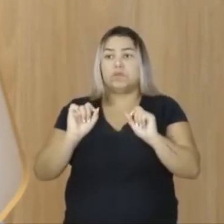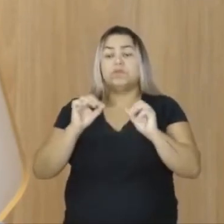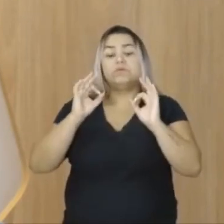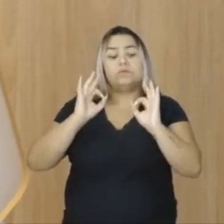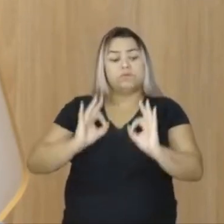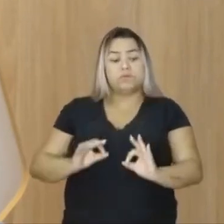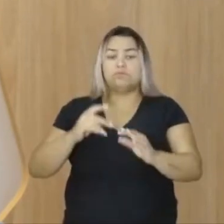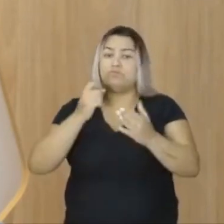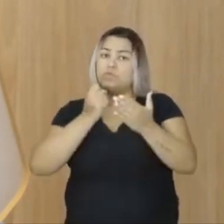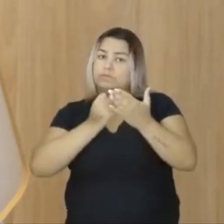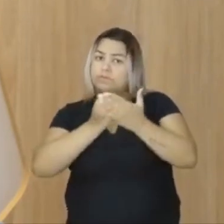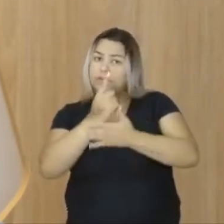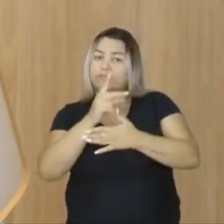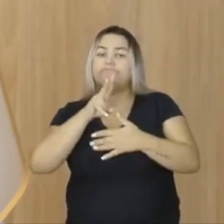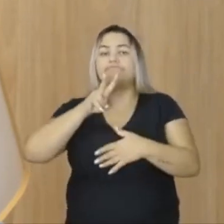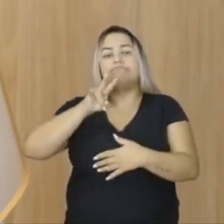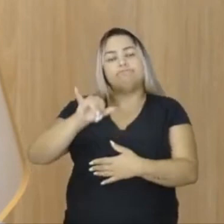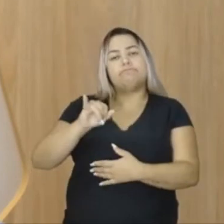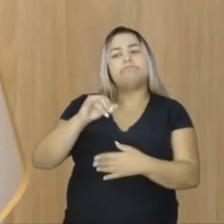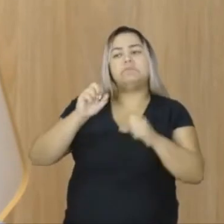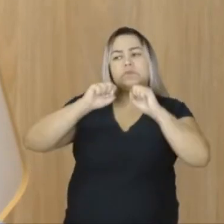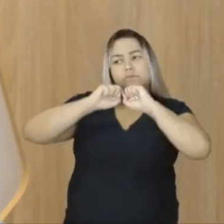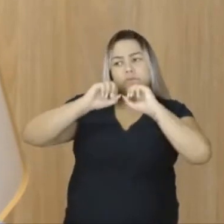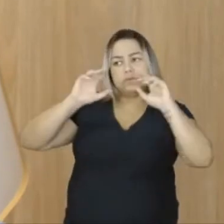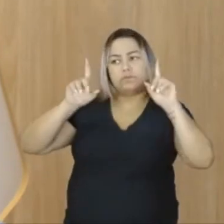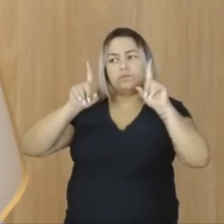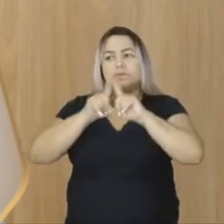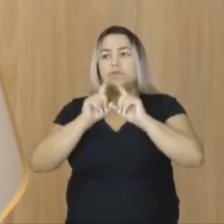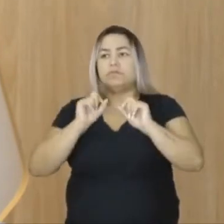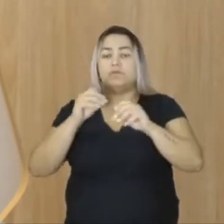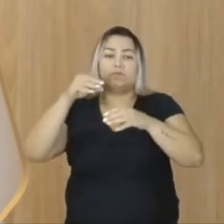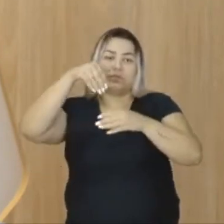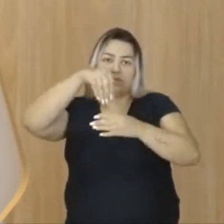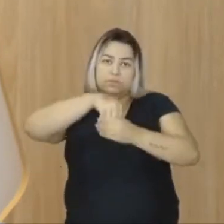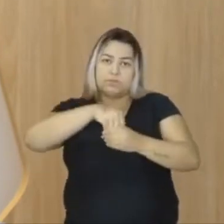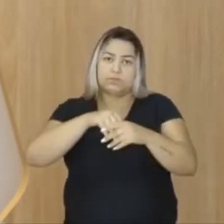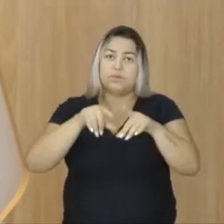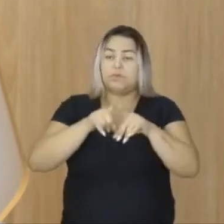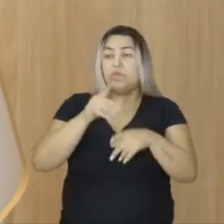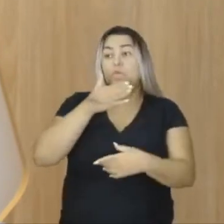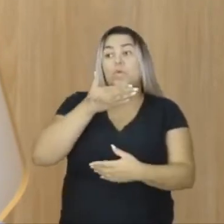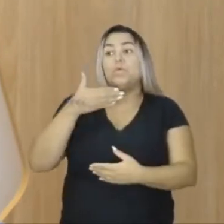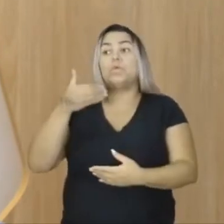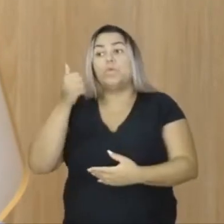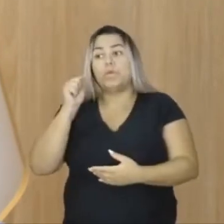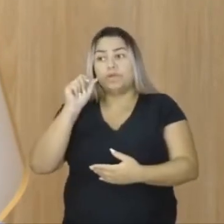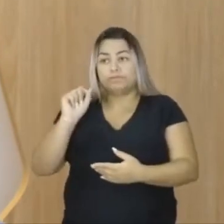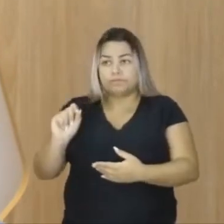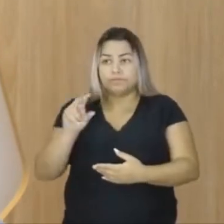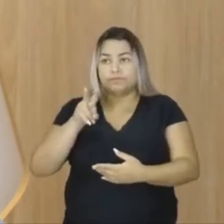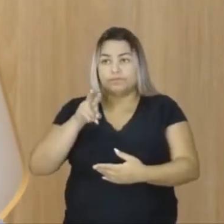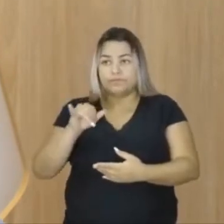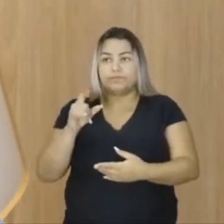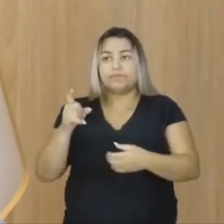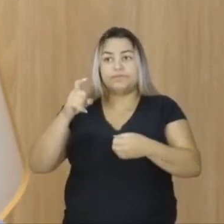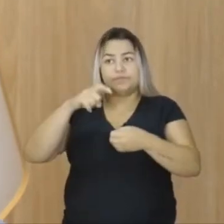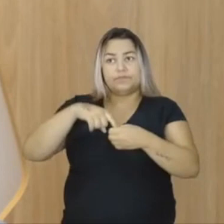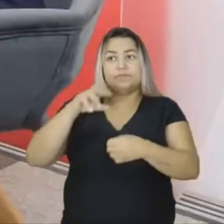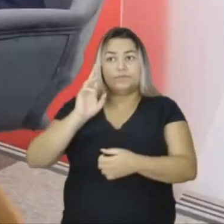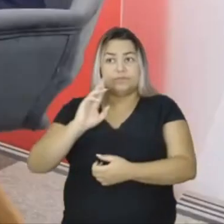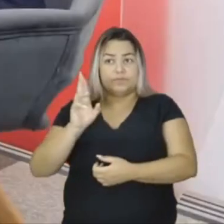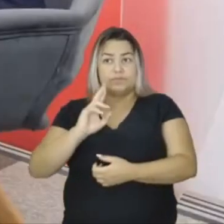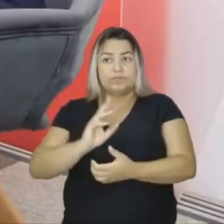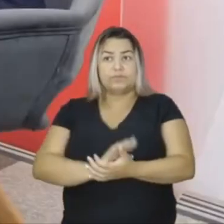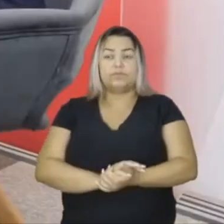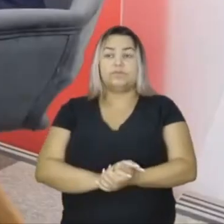eles pagam. Vai ter transparência porque o imposto vai ser por fora, não vai ser por dentro. E o melhor ainda, vão receber de volta o dinheiro do seu imposto.